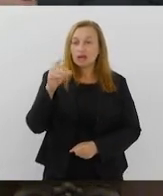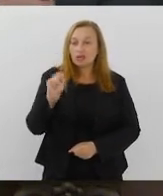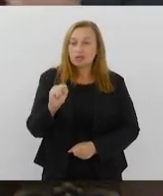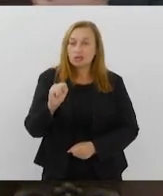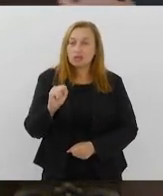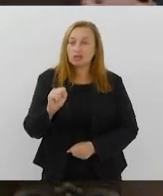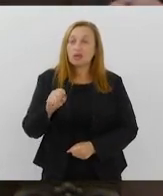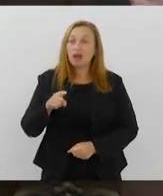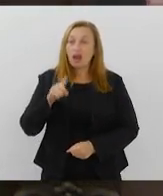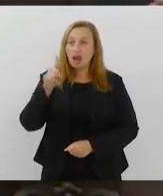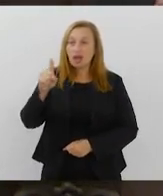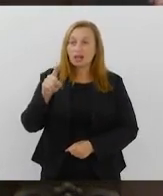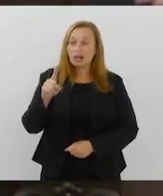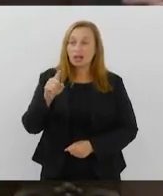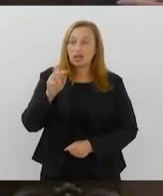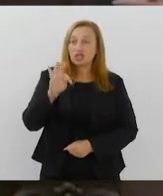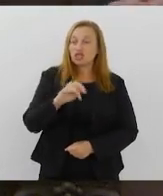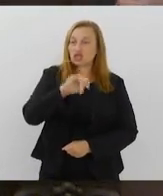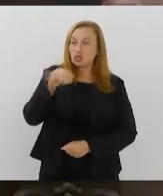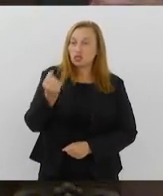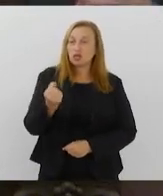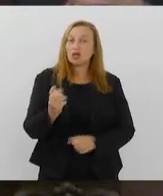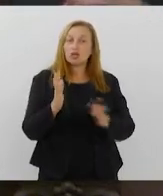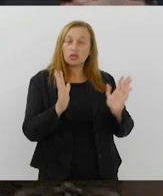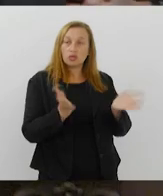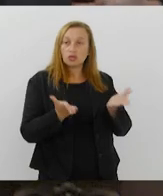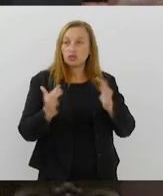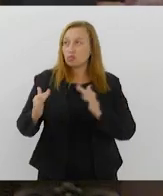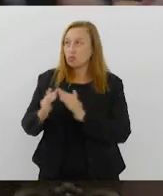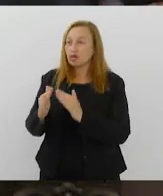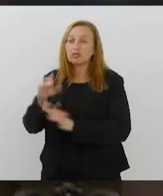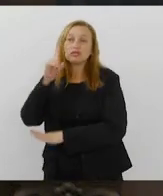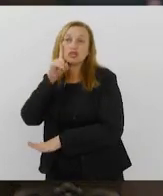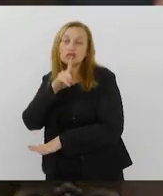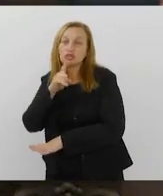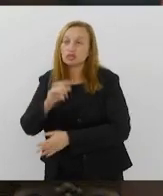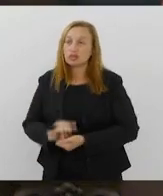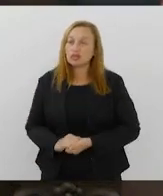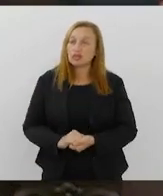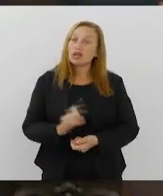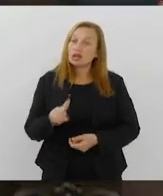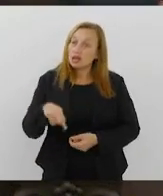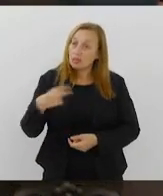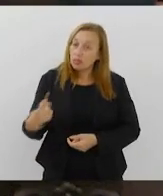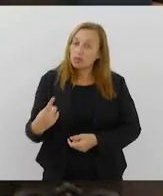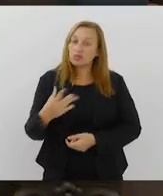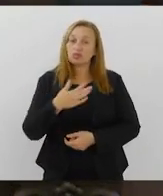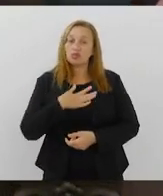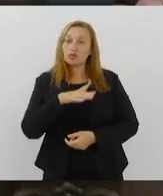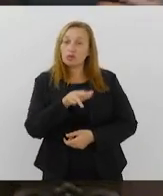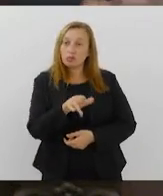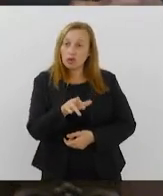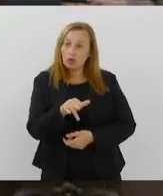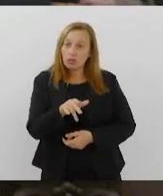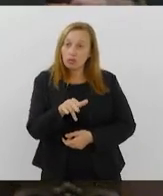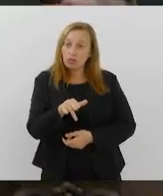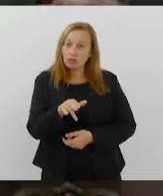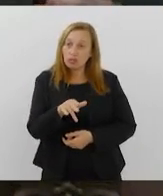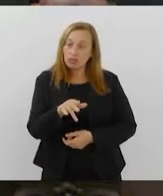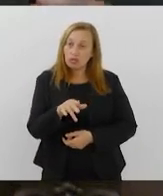na Tijuca, e hoje está nos Estados Unidos. Depois, na sequência, o meu irmão acabou com o meu